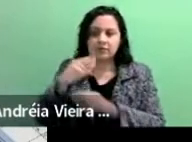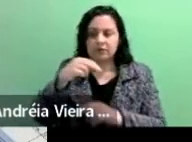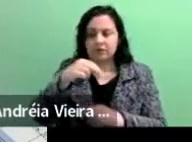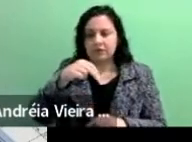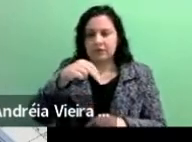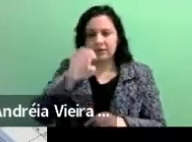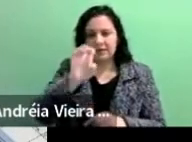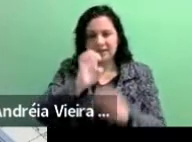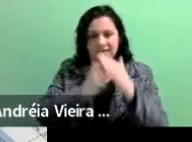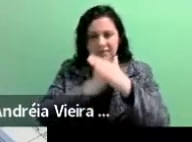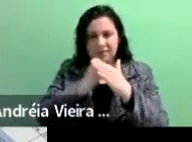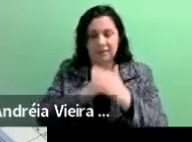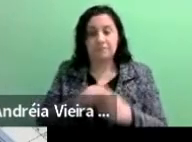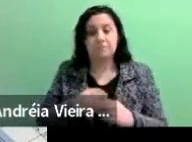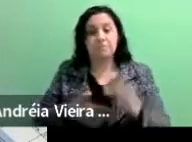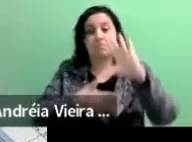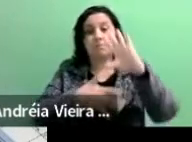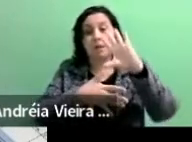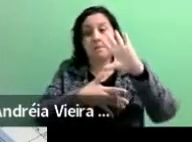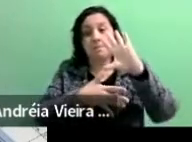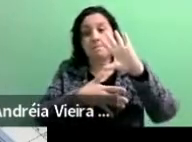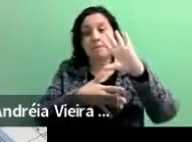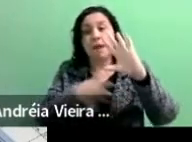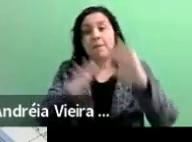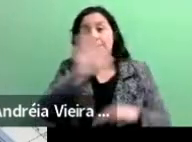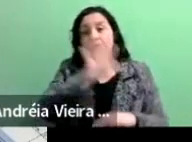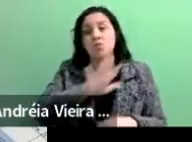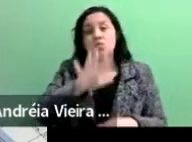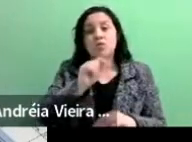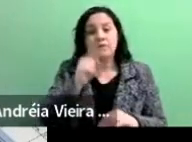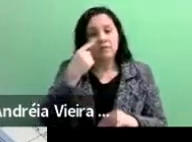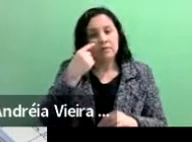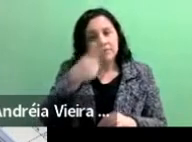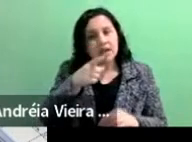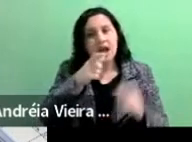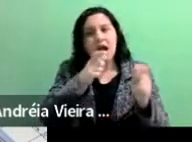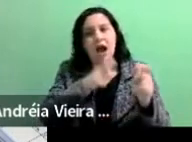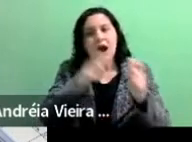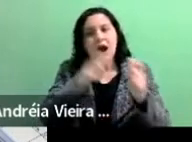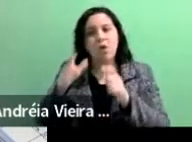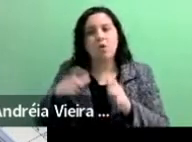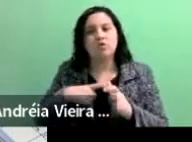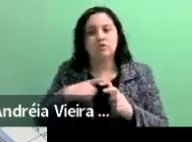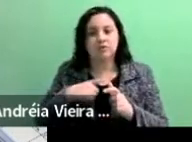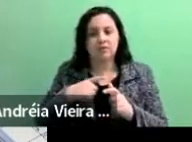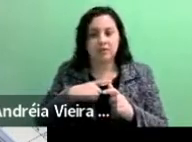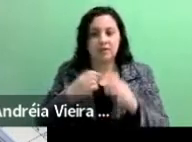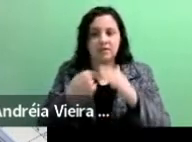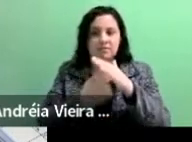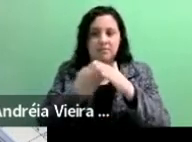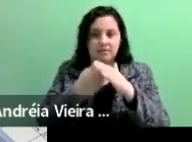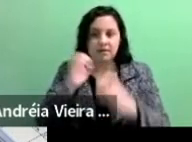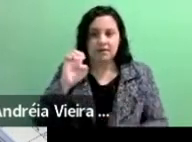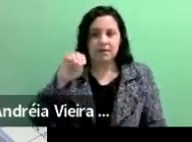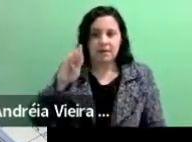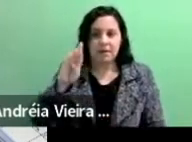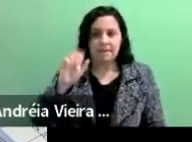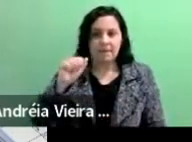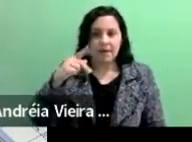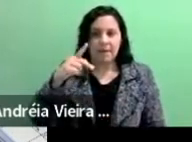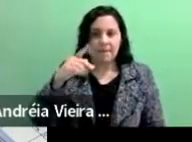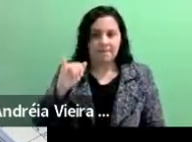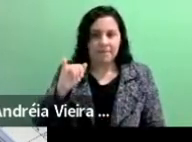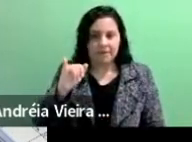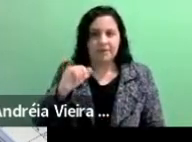deixo essa apresentação com vocês, das nossas unidades Embrapi. Temos aí em andamento chamadas para a região